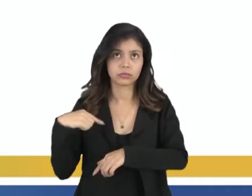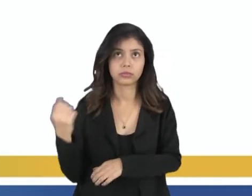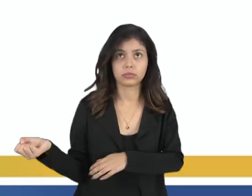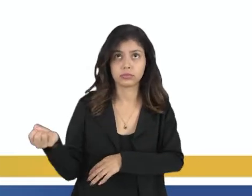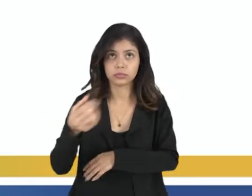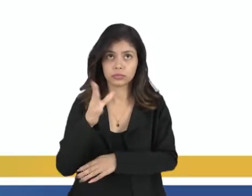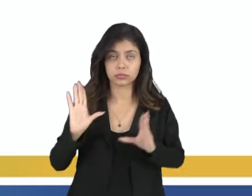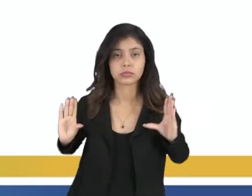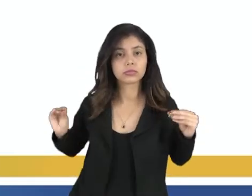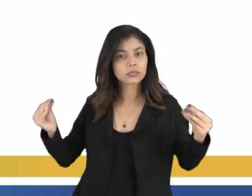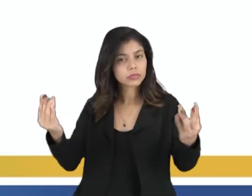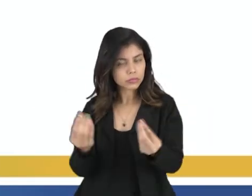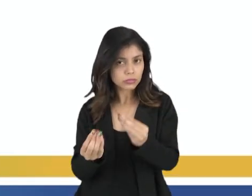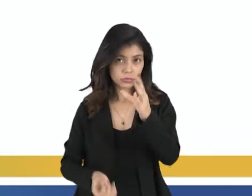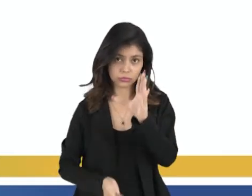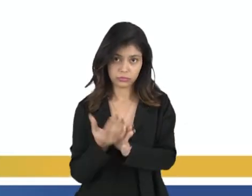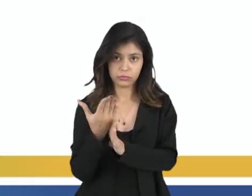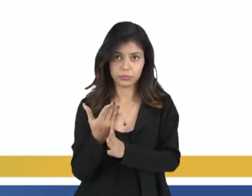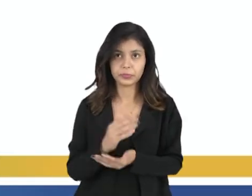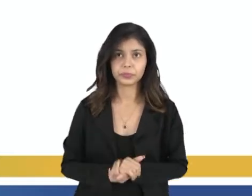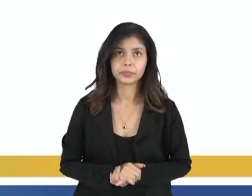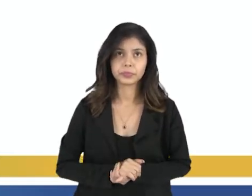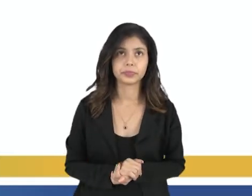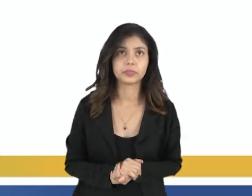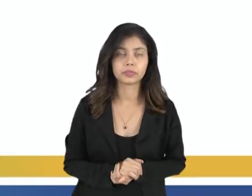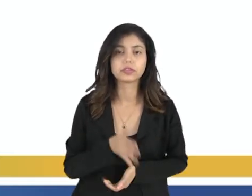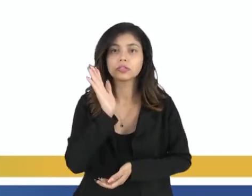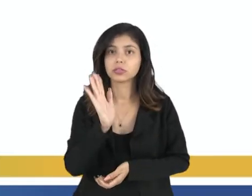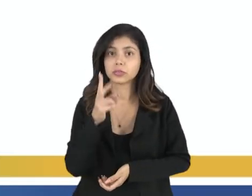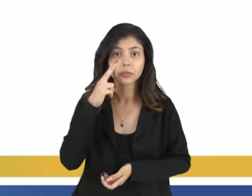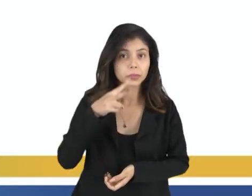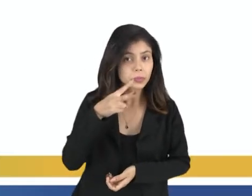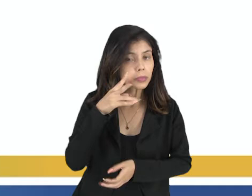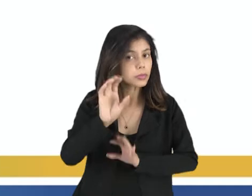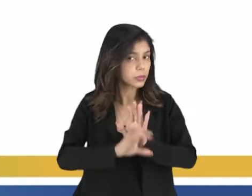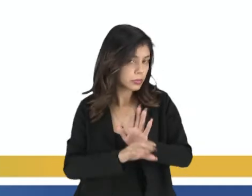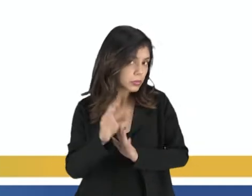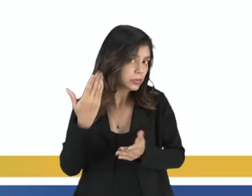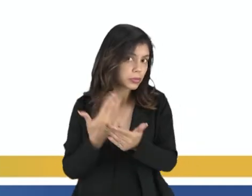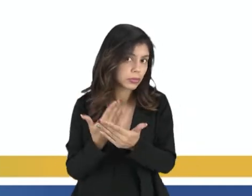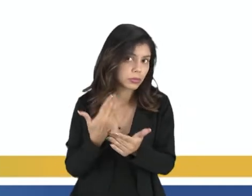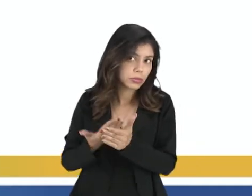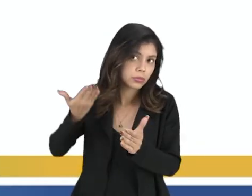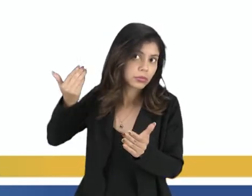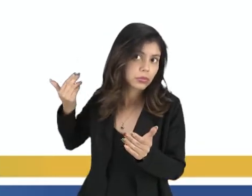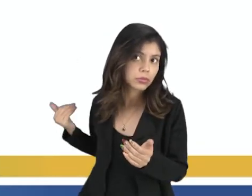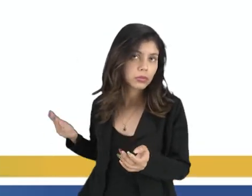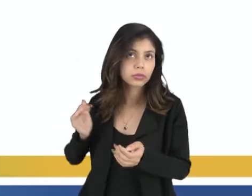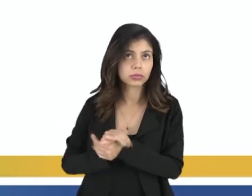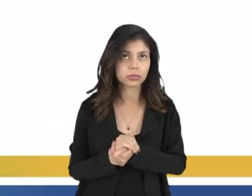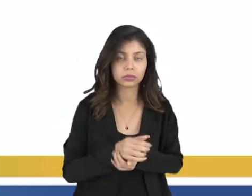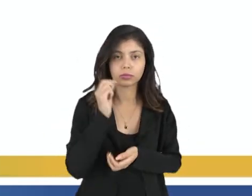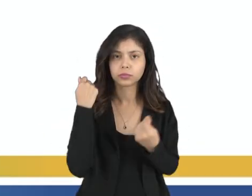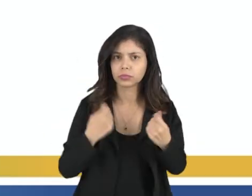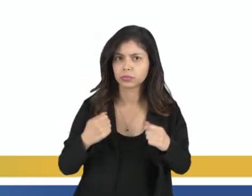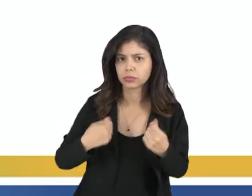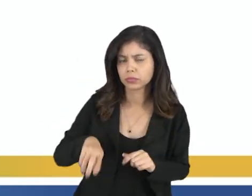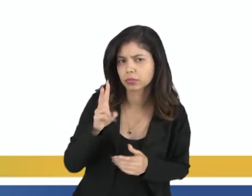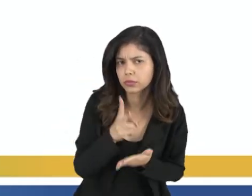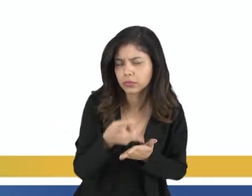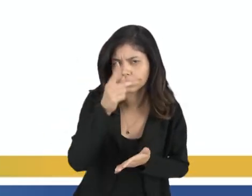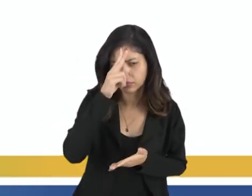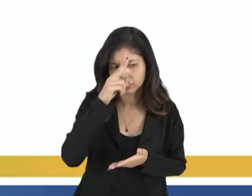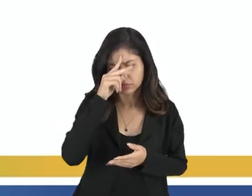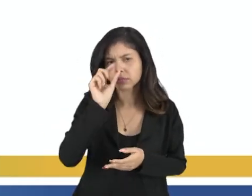novas substâncias foram originadas. A gente já viu esse conceito em aulas passadas e aqui a gente precisa sempre